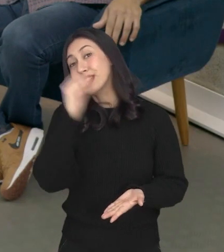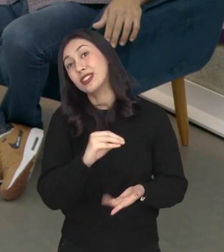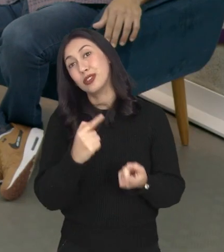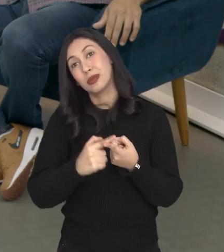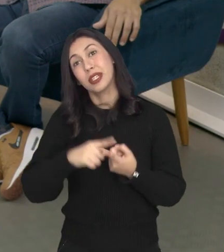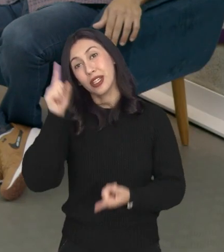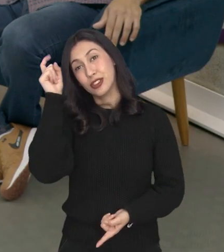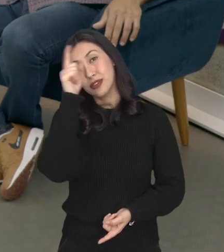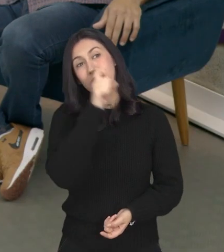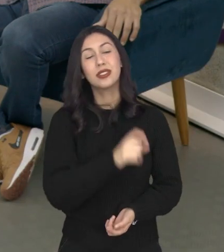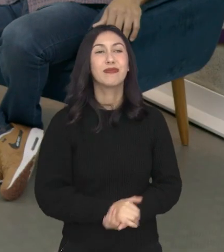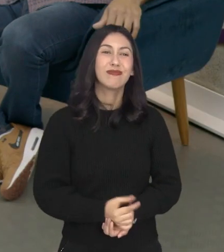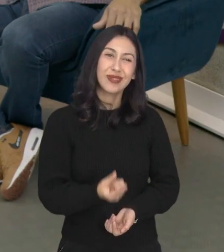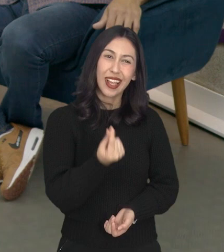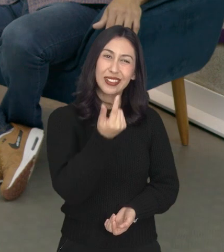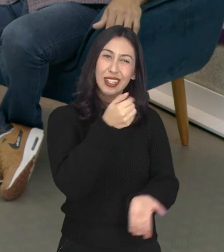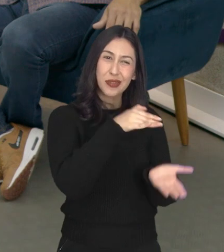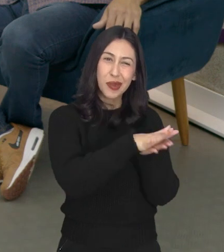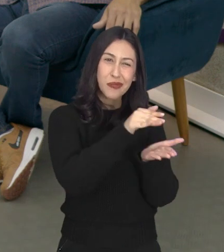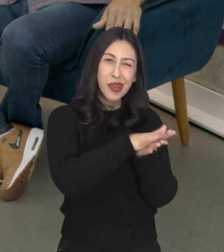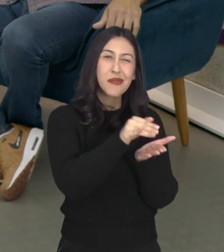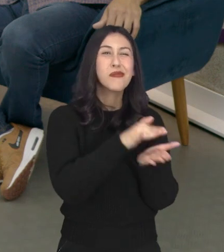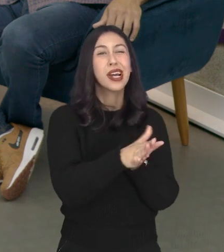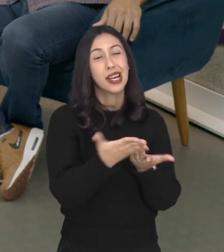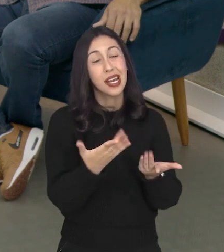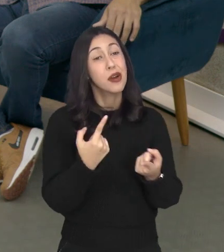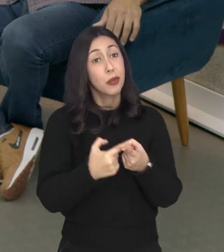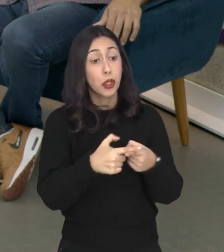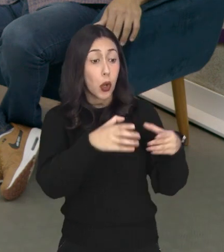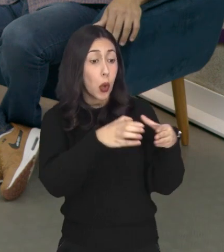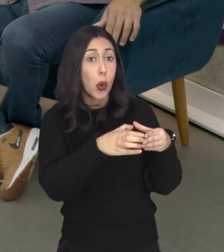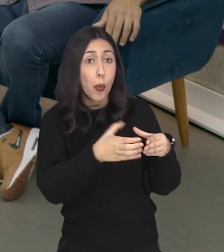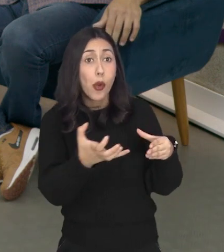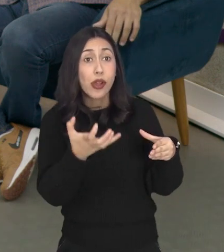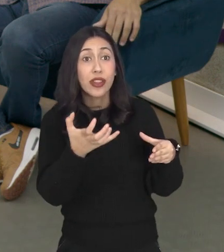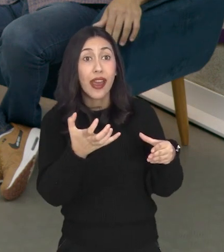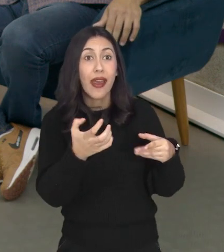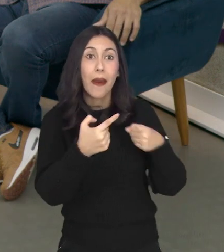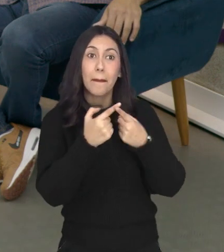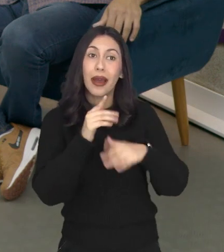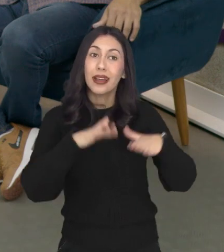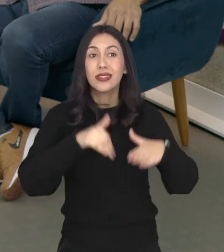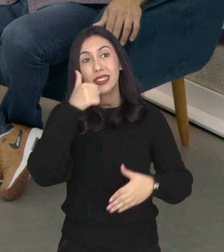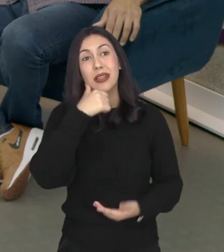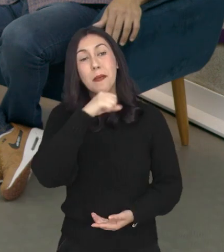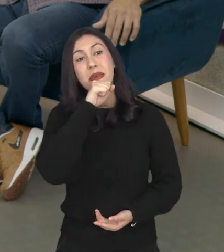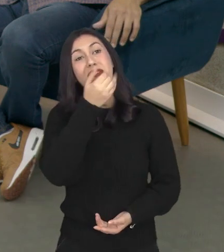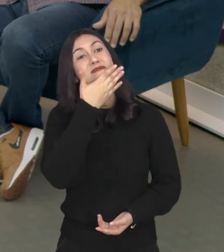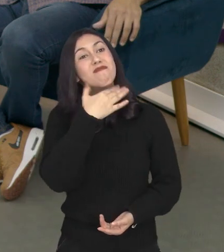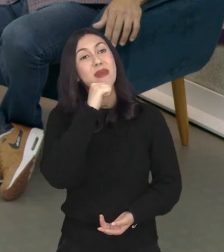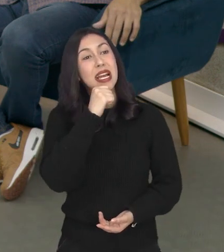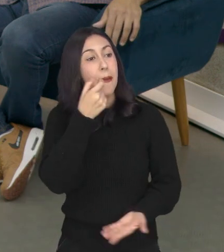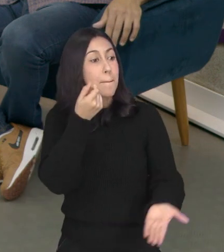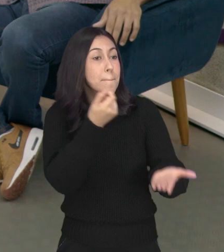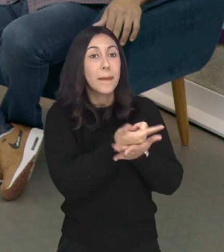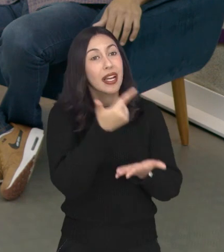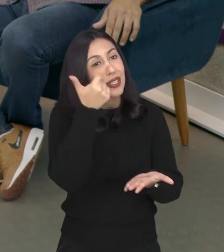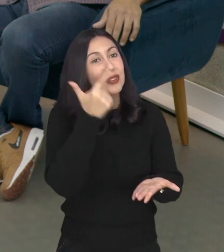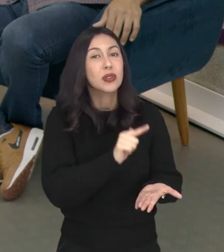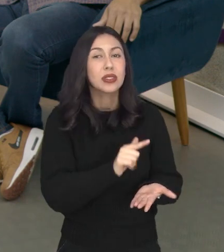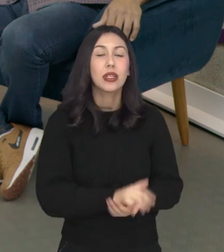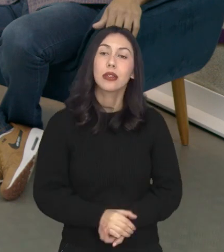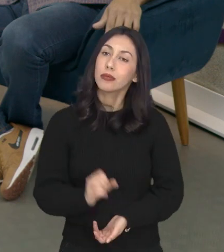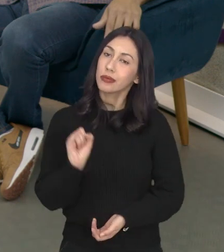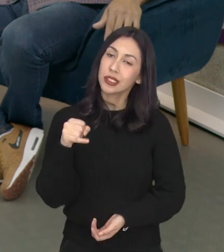meio do caminho por isso, por essa dificuldade. Parte financeira, né? Perfeito. Porque os clubes querem os atletas, isso aí. Mas os pais não